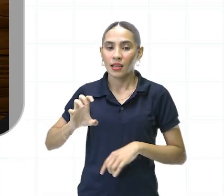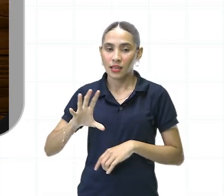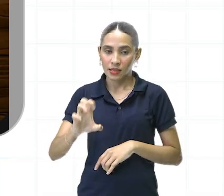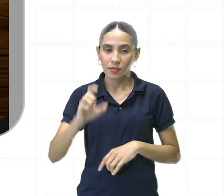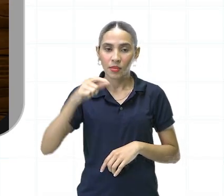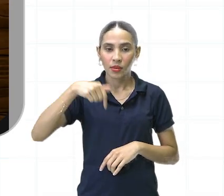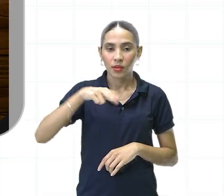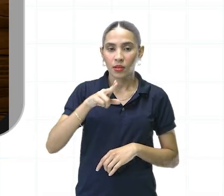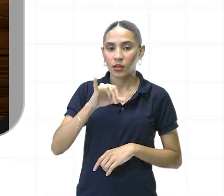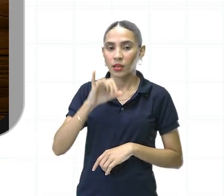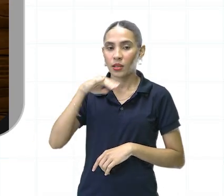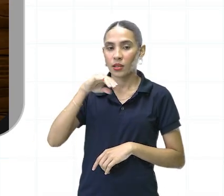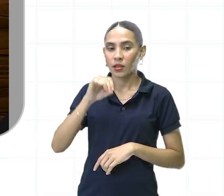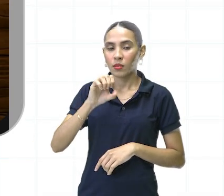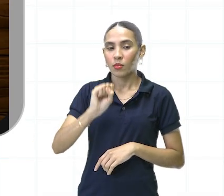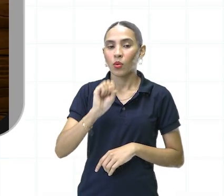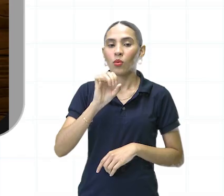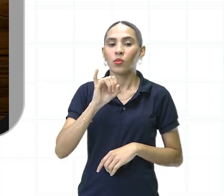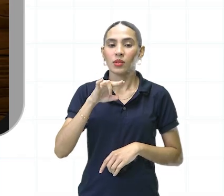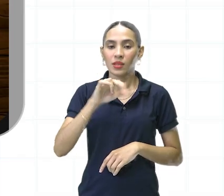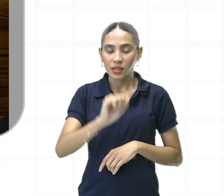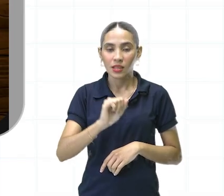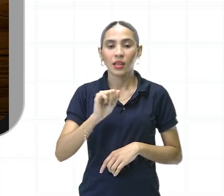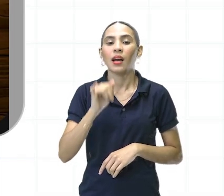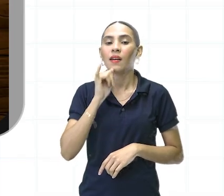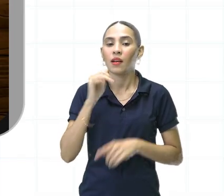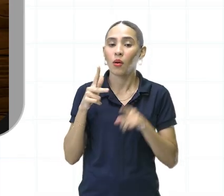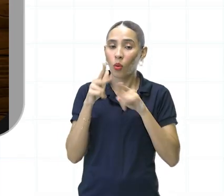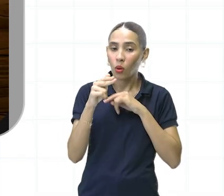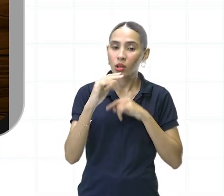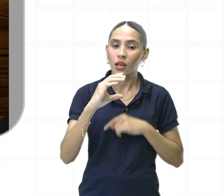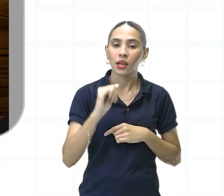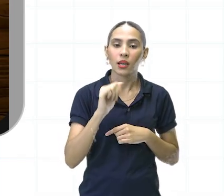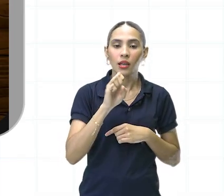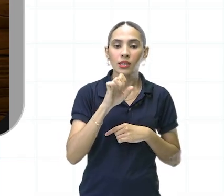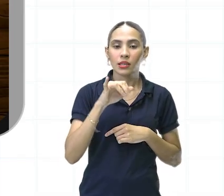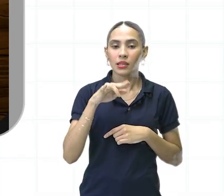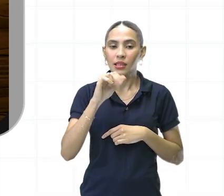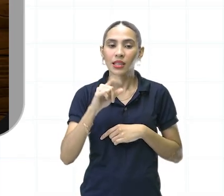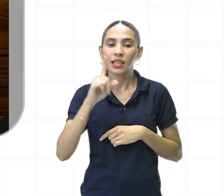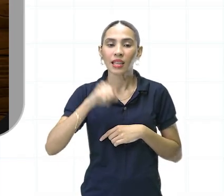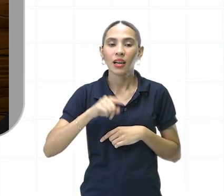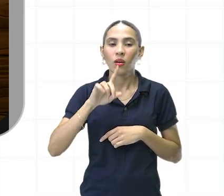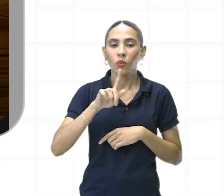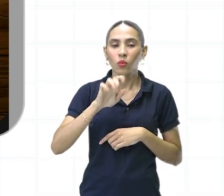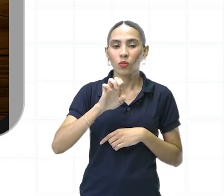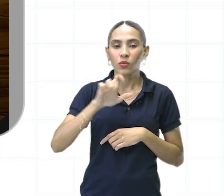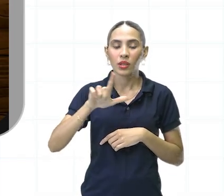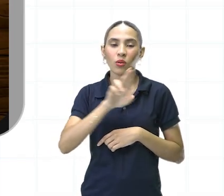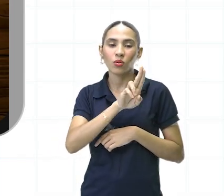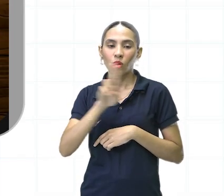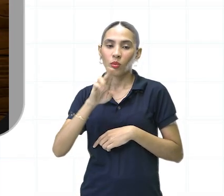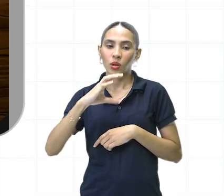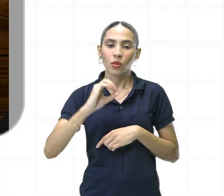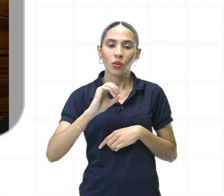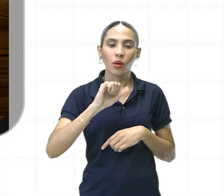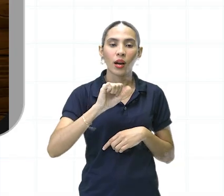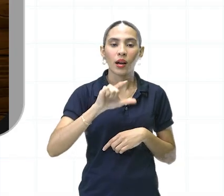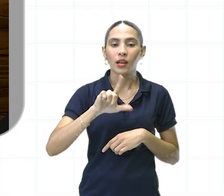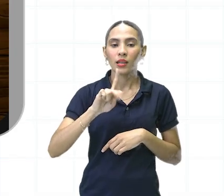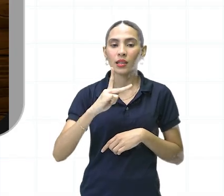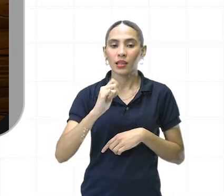enzima quimosima, né, que corta aí a caseína, formando um gel, que é o que nós chamamos de